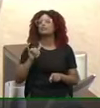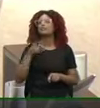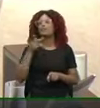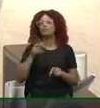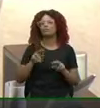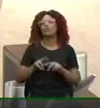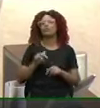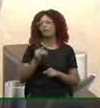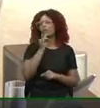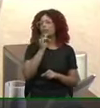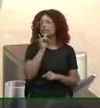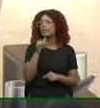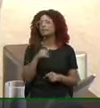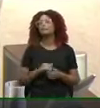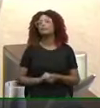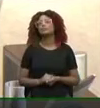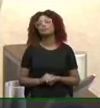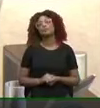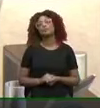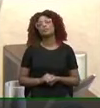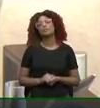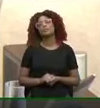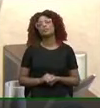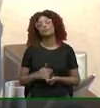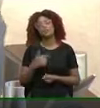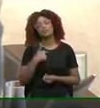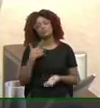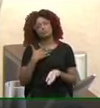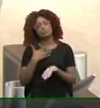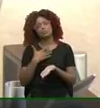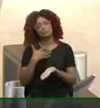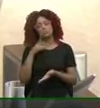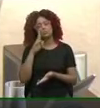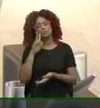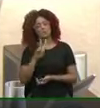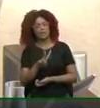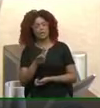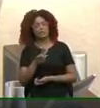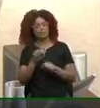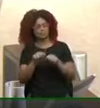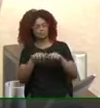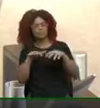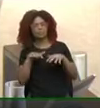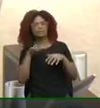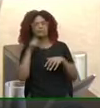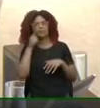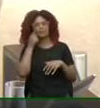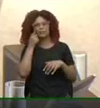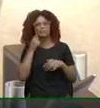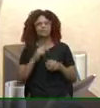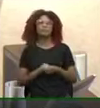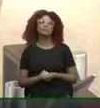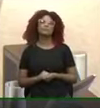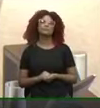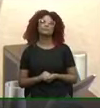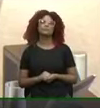para finalizar mesmo dizer é o seguinte. Eu, quando eu olhava de fora para o parlamento, capitão, como tu talvez,